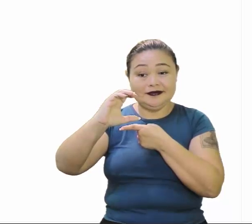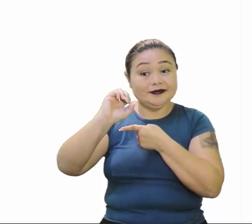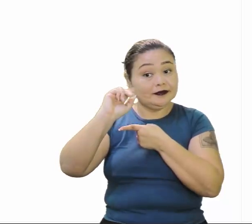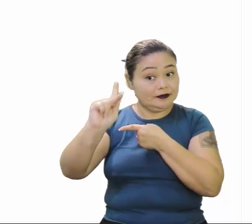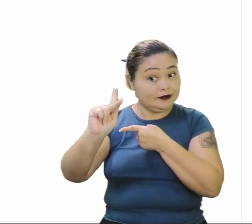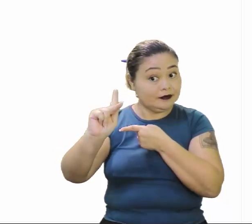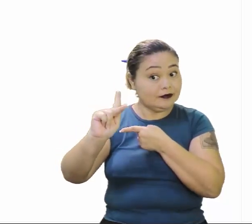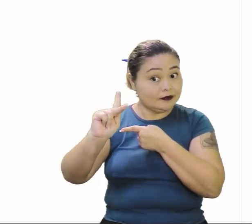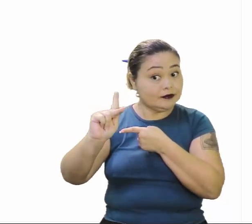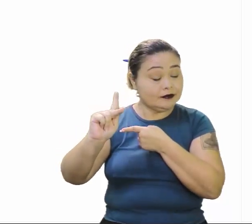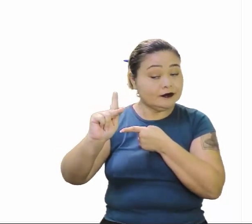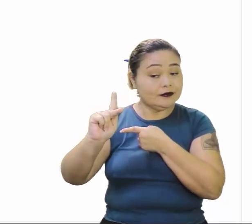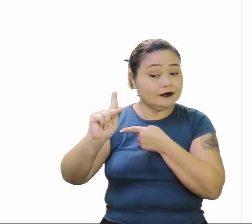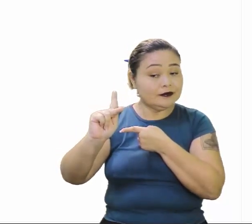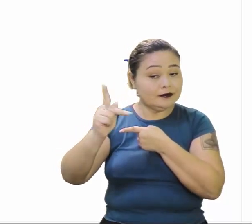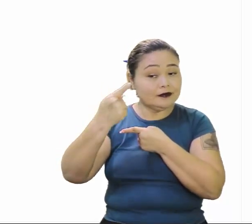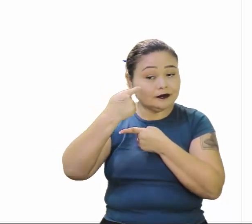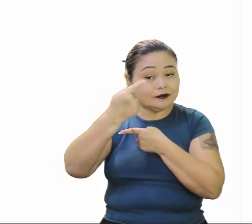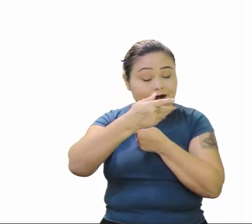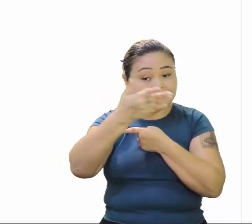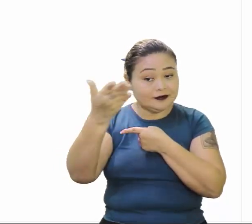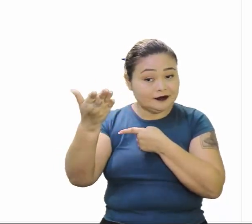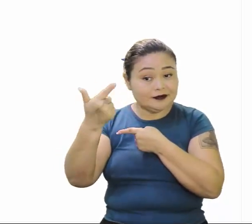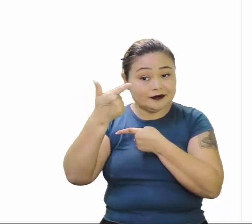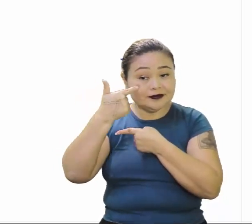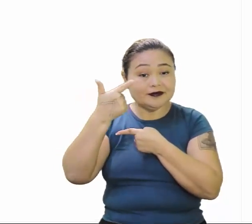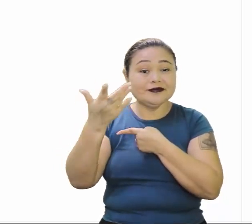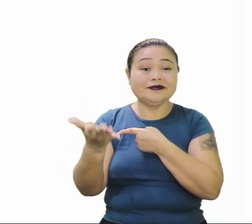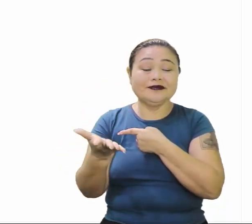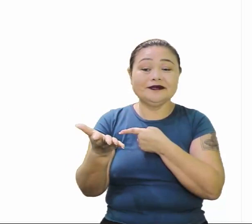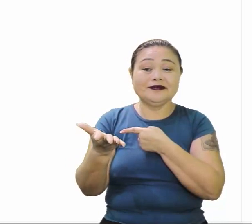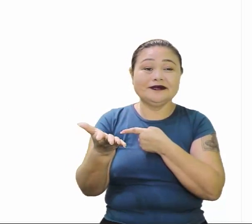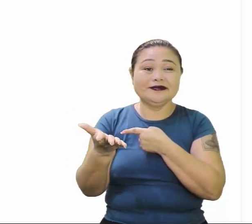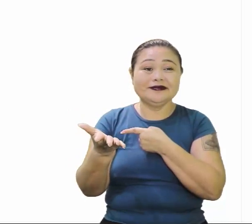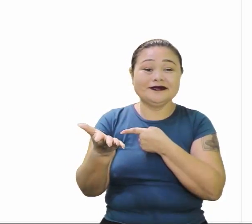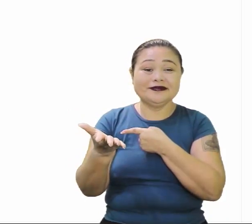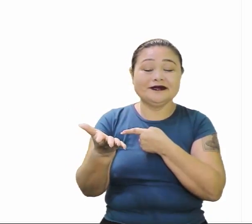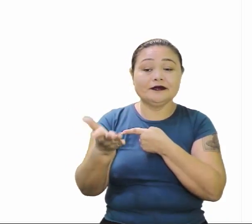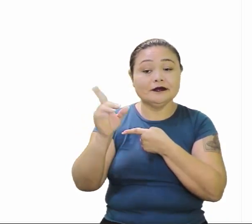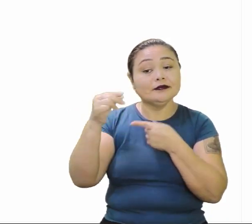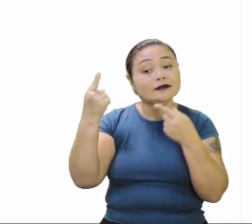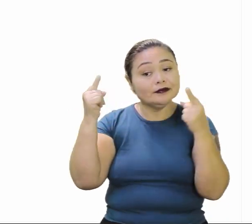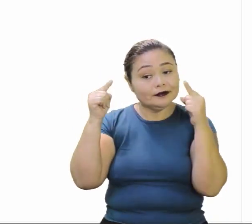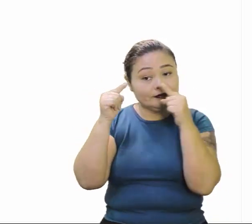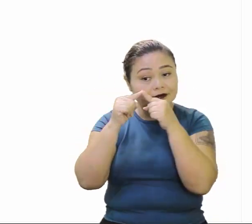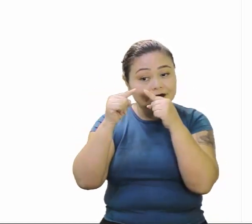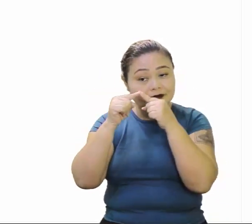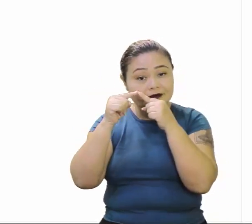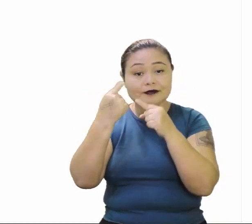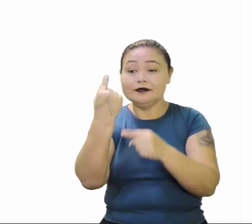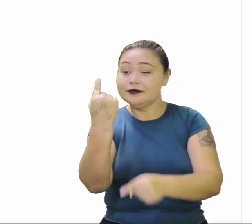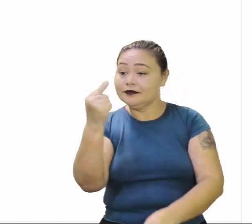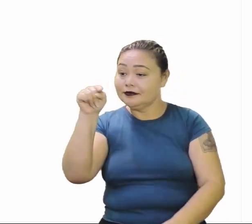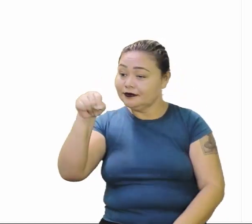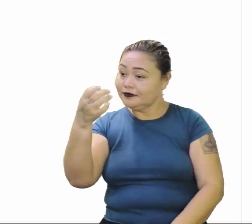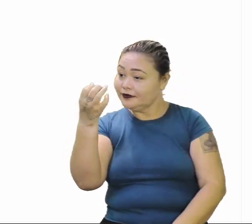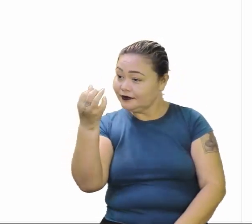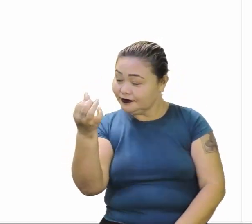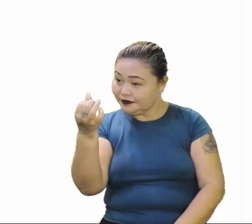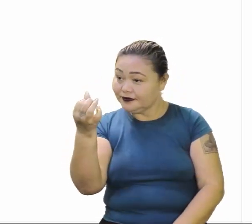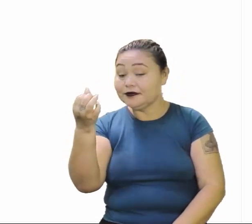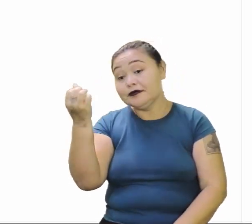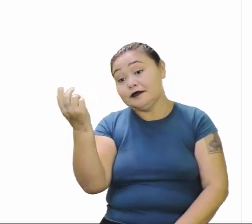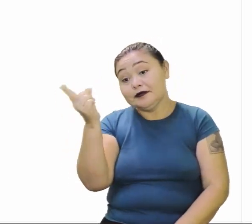ok? Só para você enaltecer, foi igual a 1,6 a densidade de